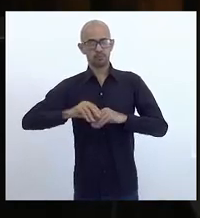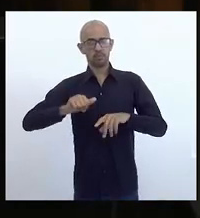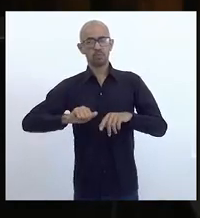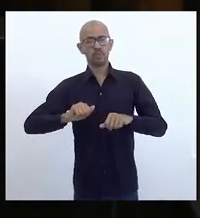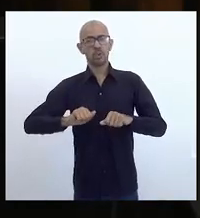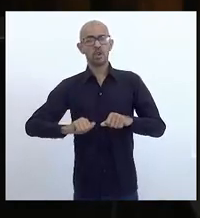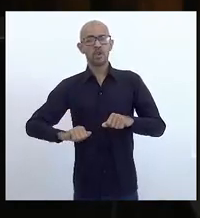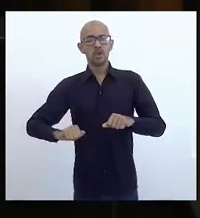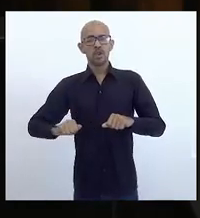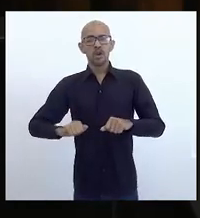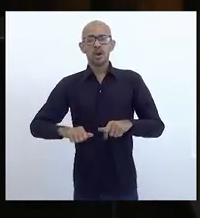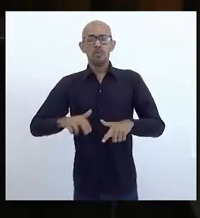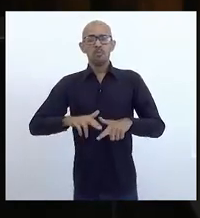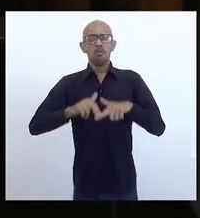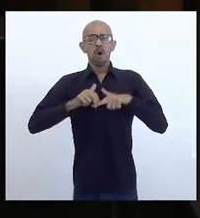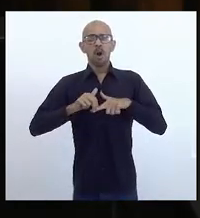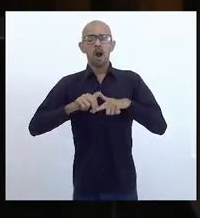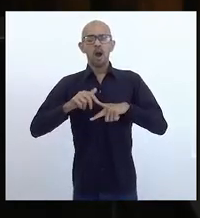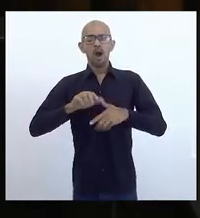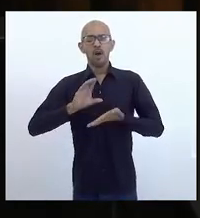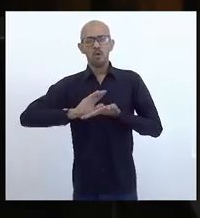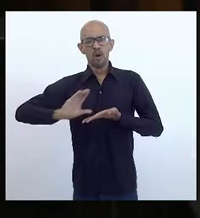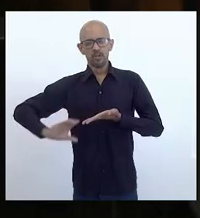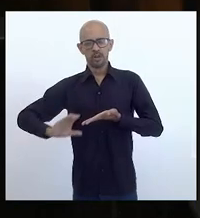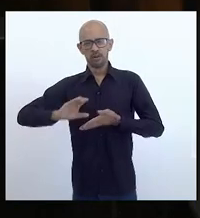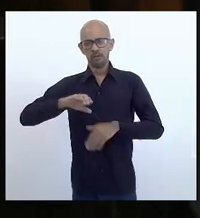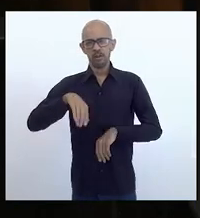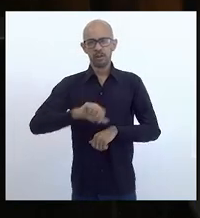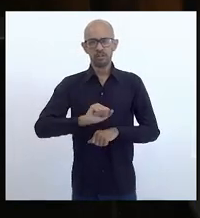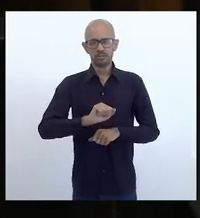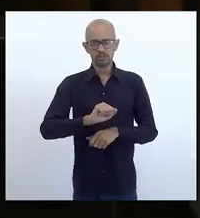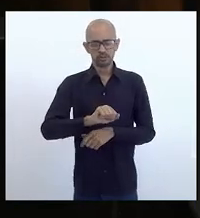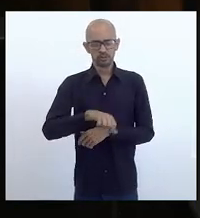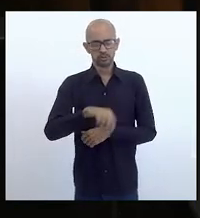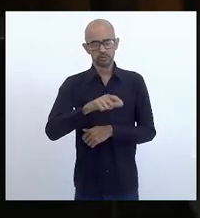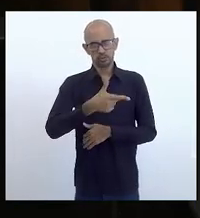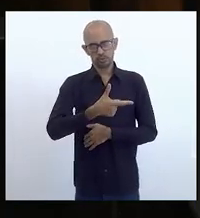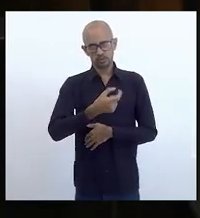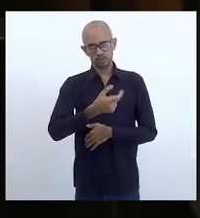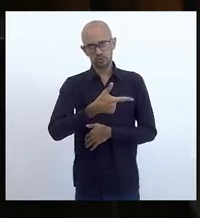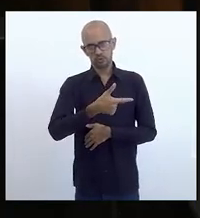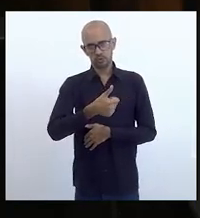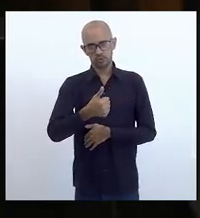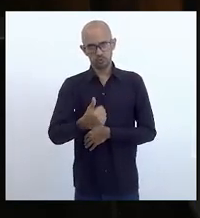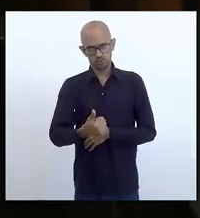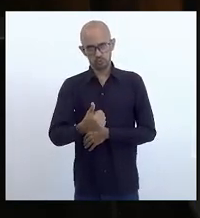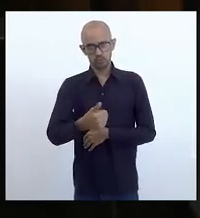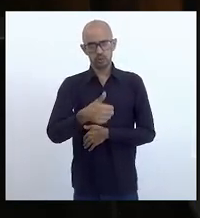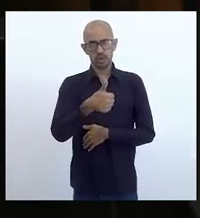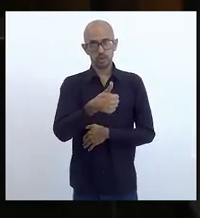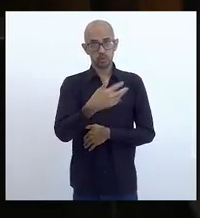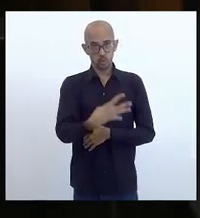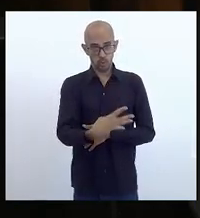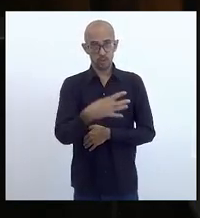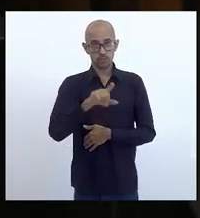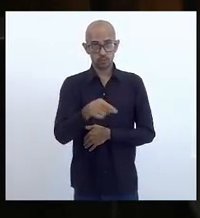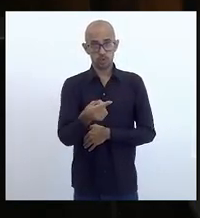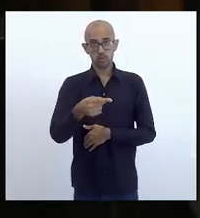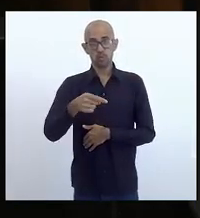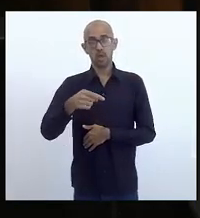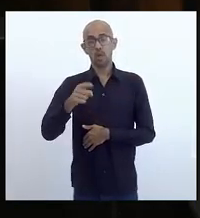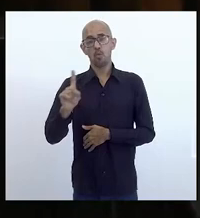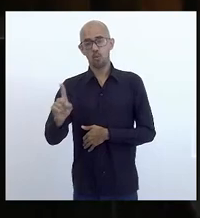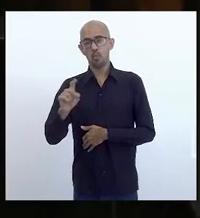consubstanciada no orçamento de 21, 14,5 bilhões de reais, oriunda das concessões